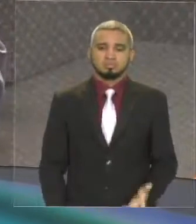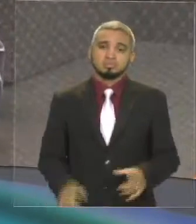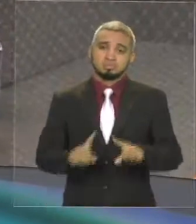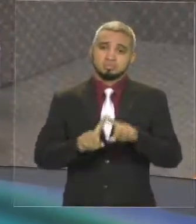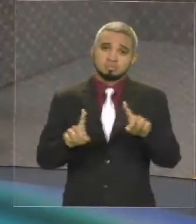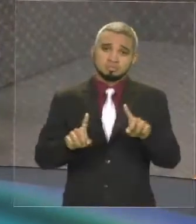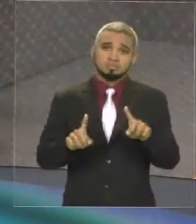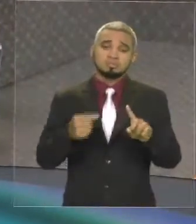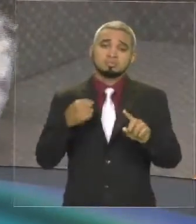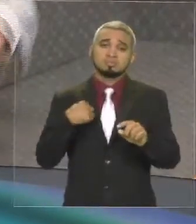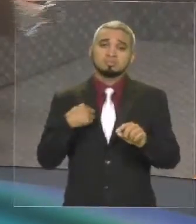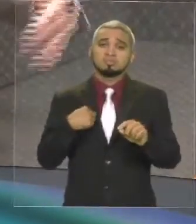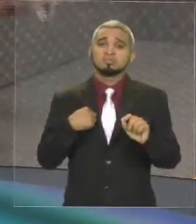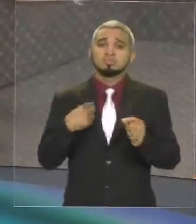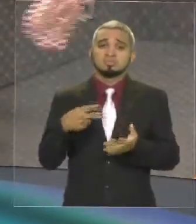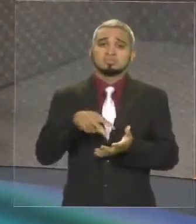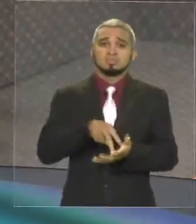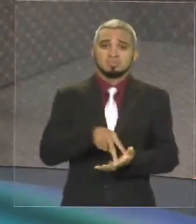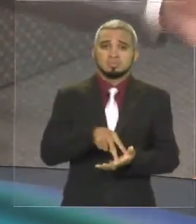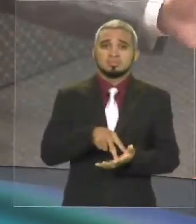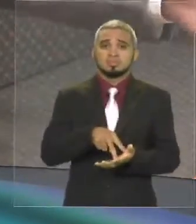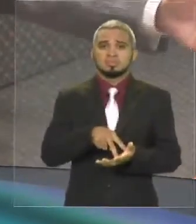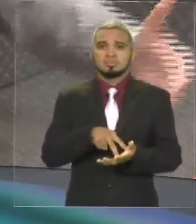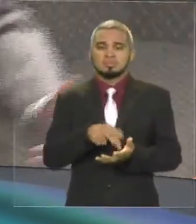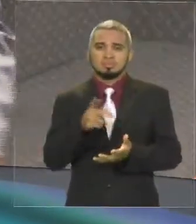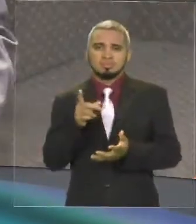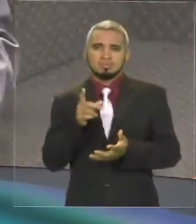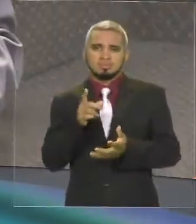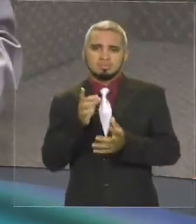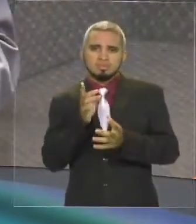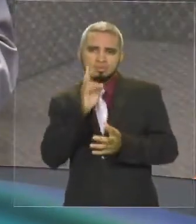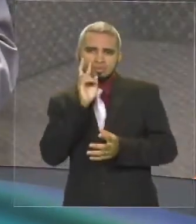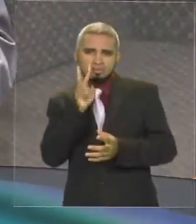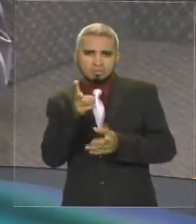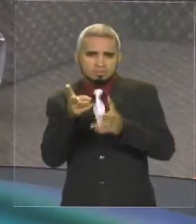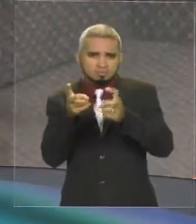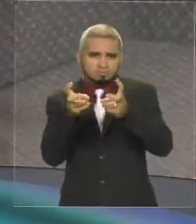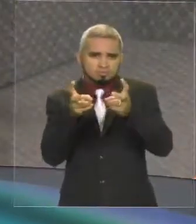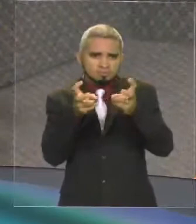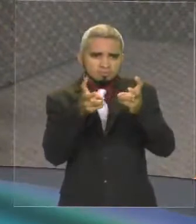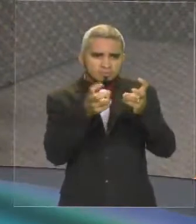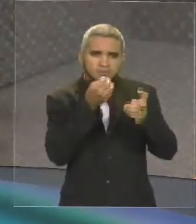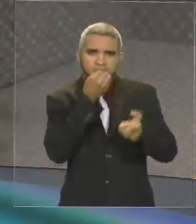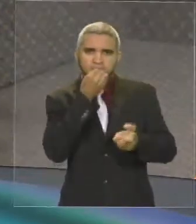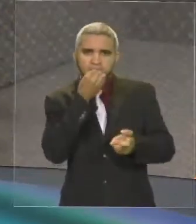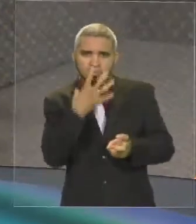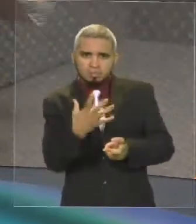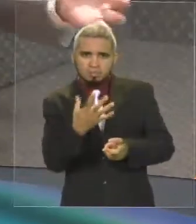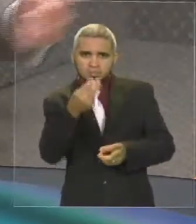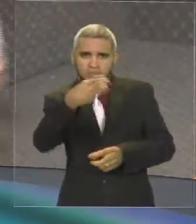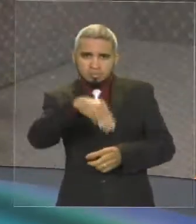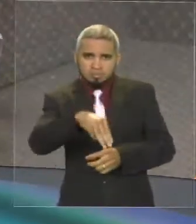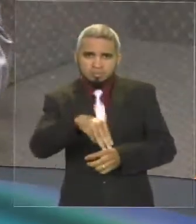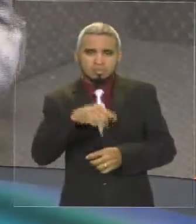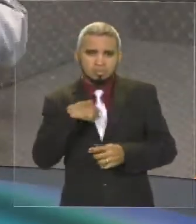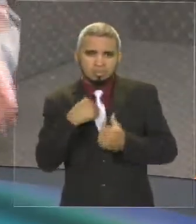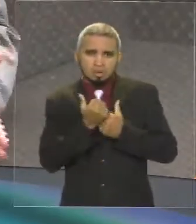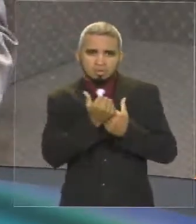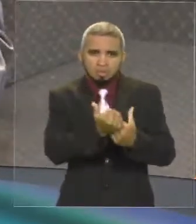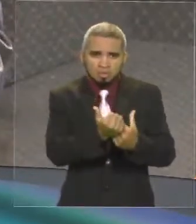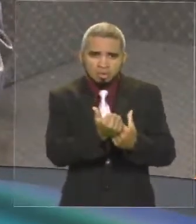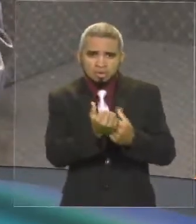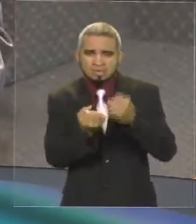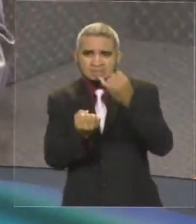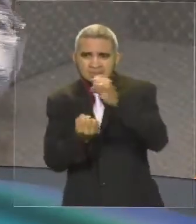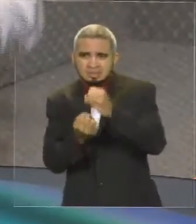dar uma oportunidade para que o que eu achasse que fosse bom para o Maranhão, para o nosso Estado, para a nossa população, eu apoiaria. O que eu achasse que